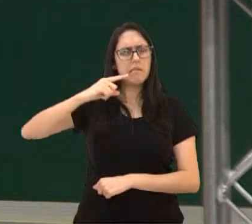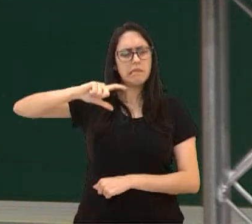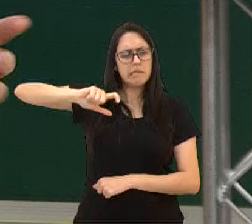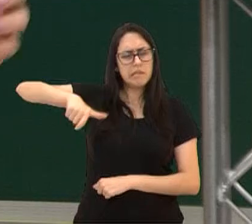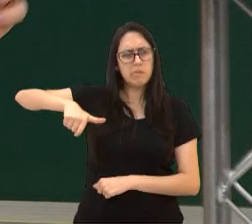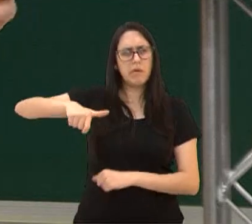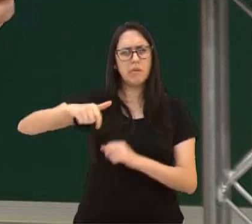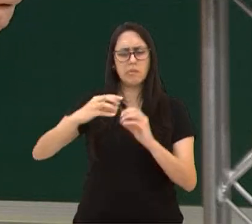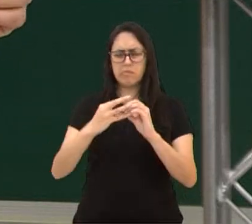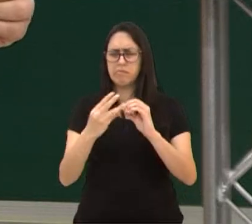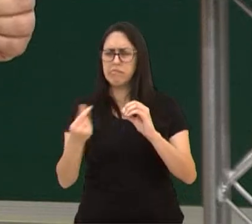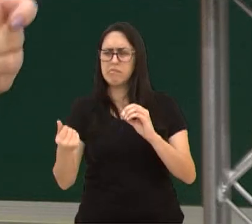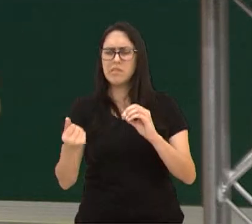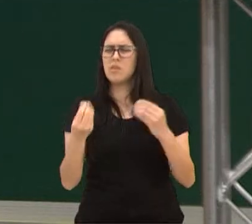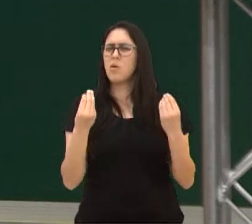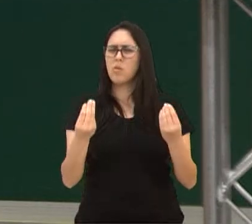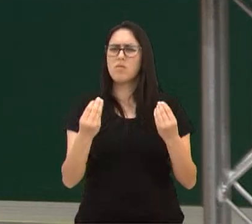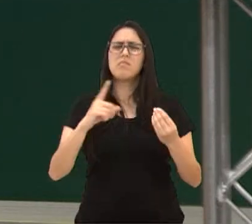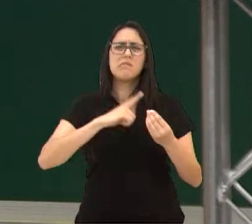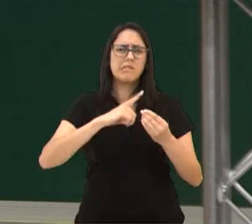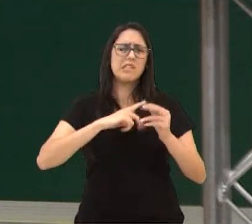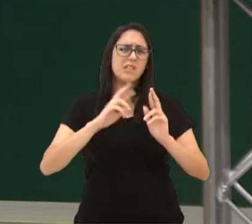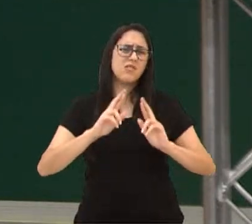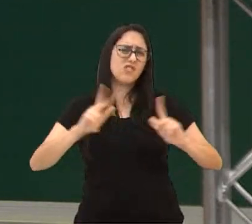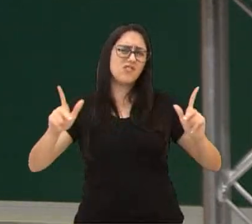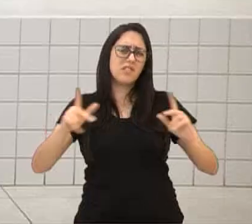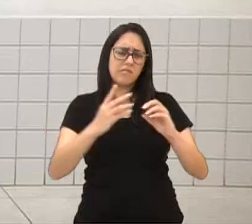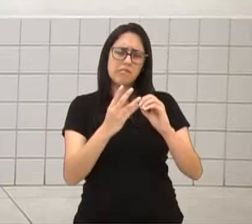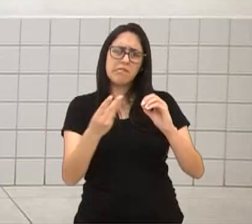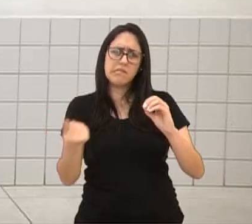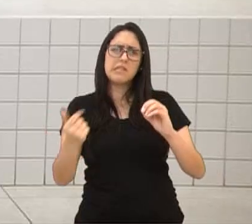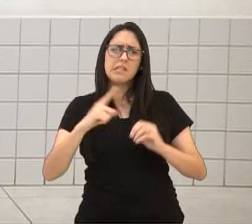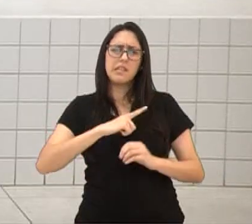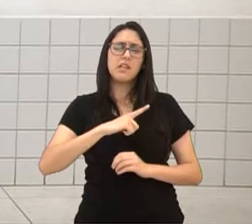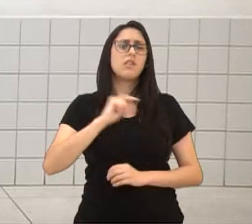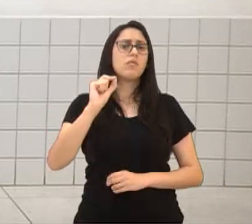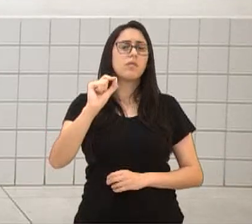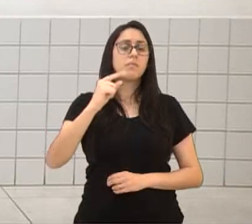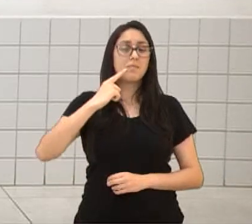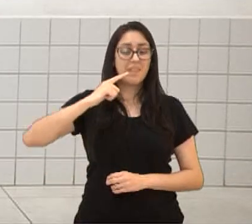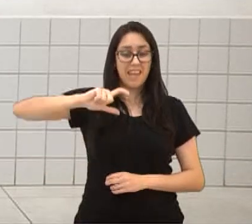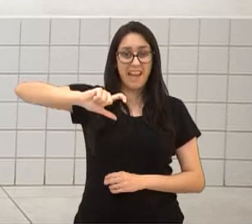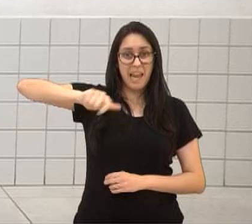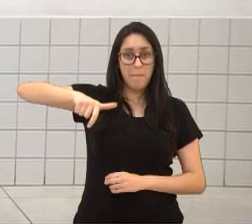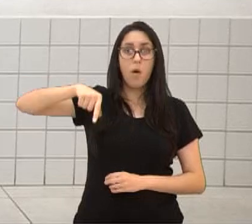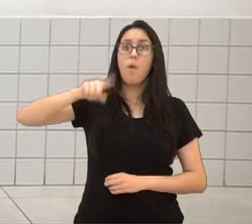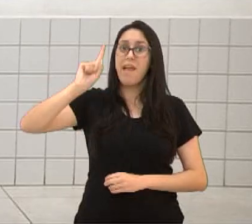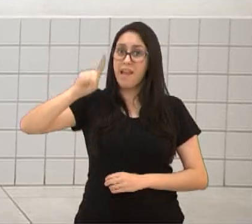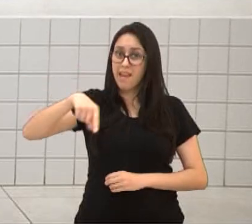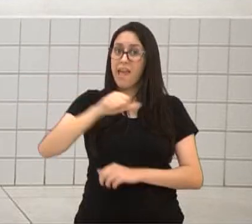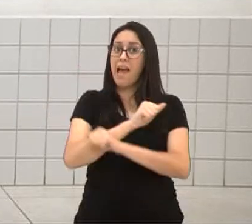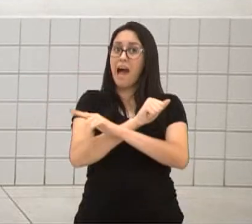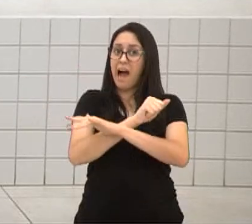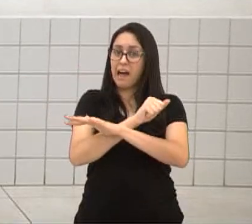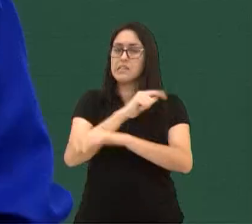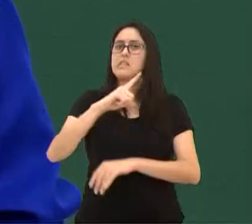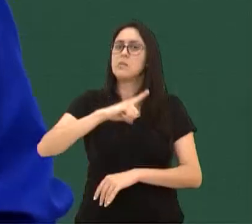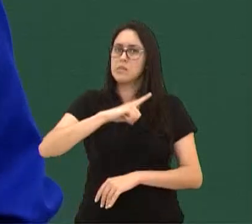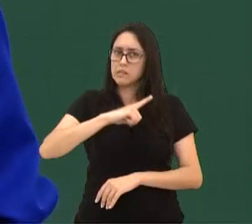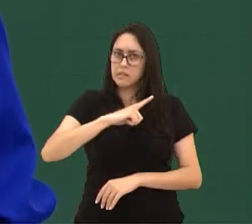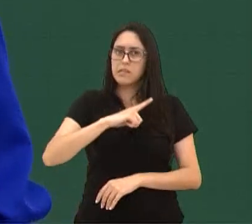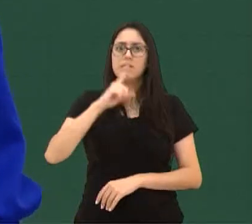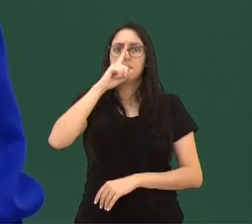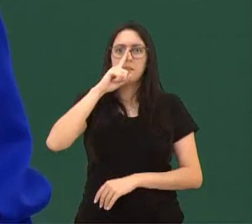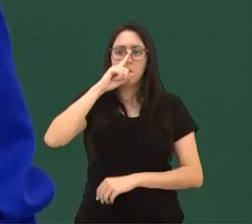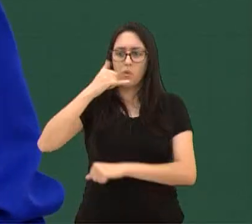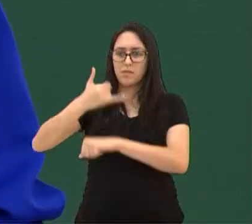de oxidação mesmo, né? Isso. Aí acontece que o limão, ele é um ácido e o ácido tende a ser corrosivo para os metais.